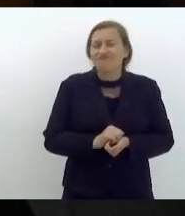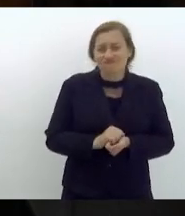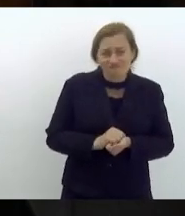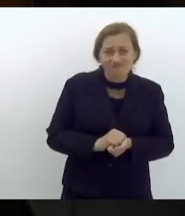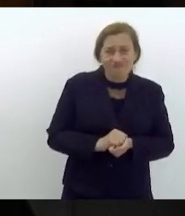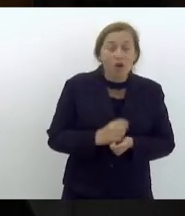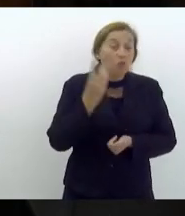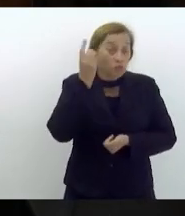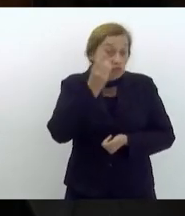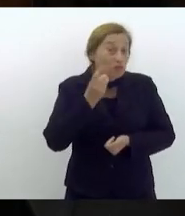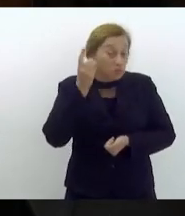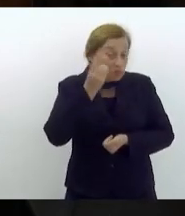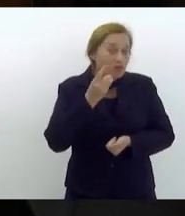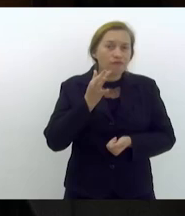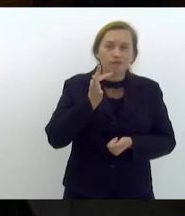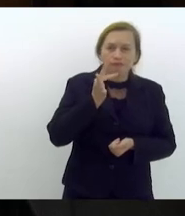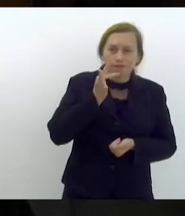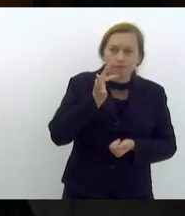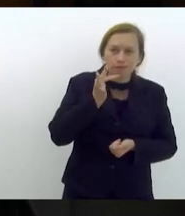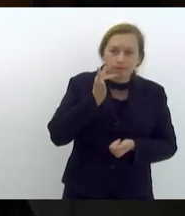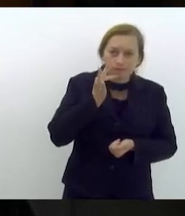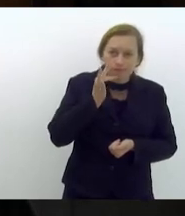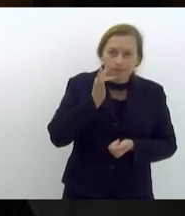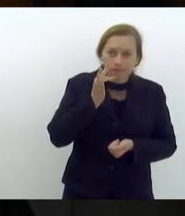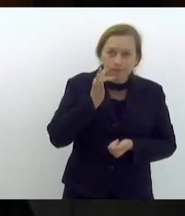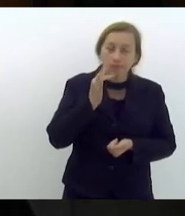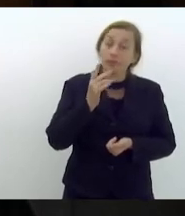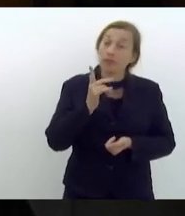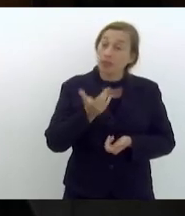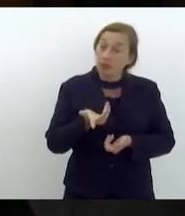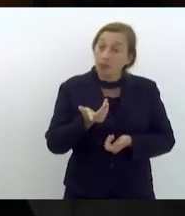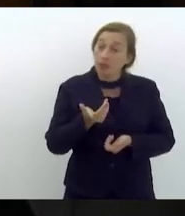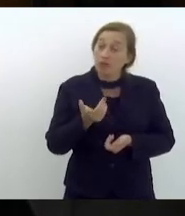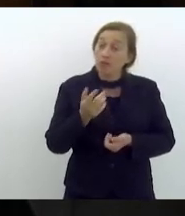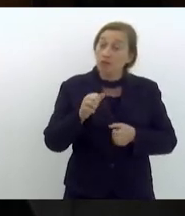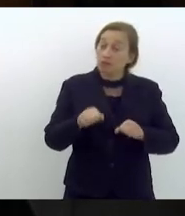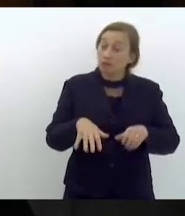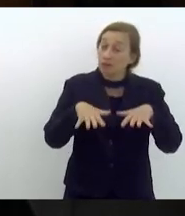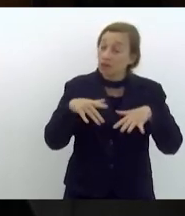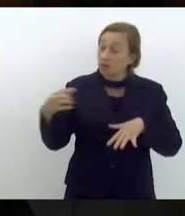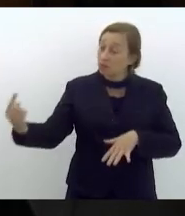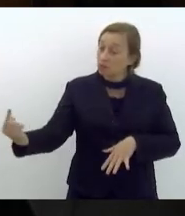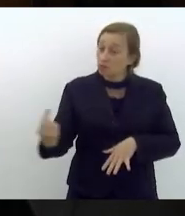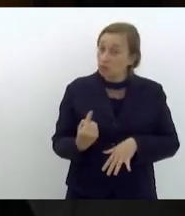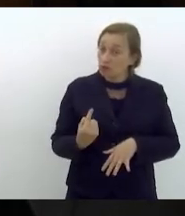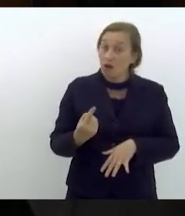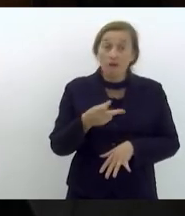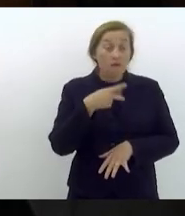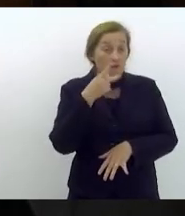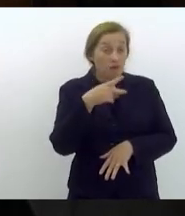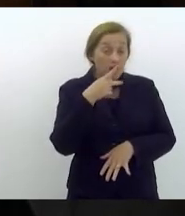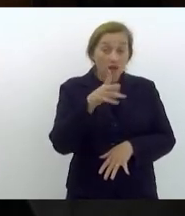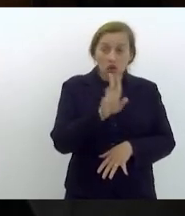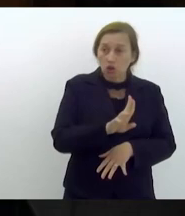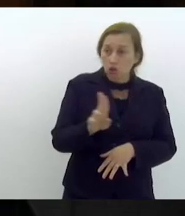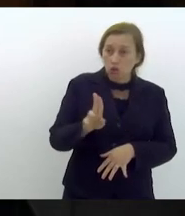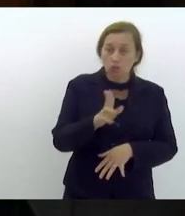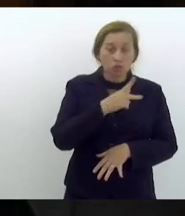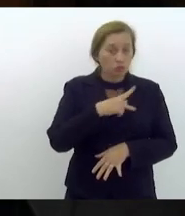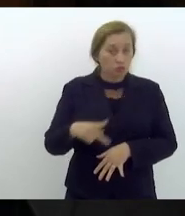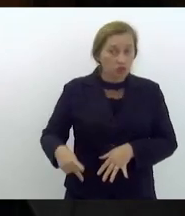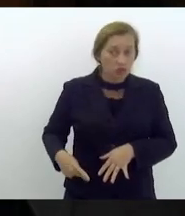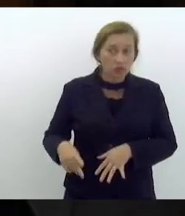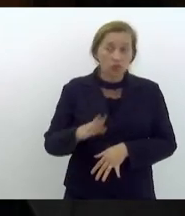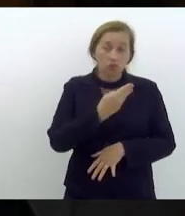o deputado Jorge Felipe Neto aparece em plenário falando em nome do Presidente